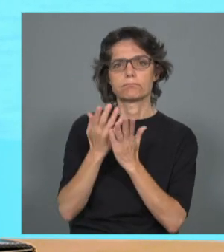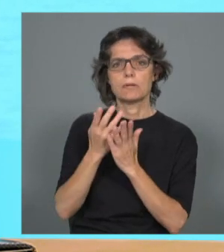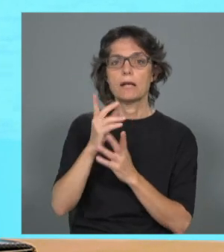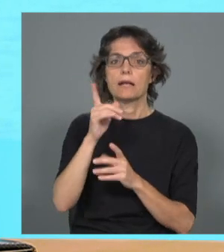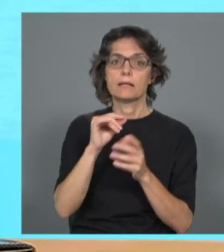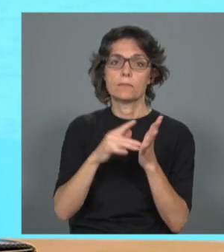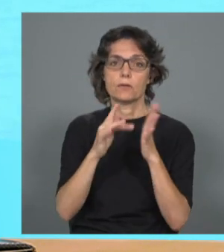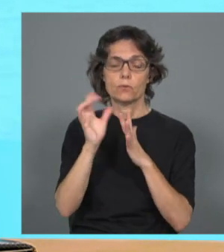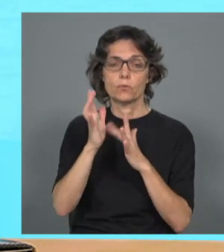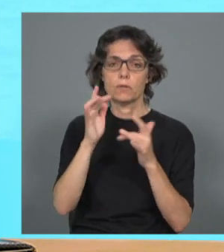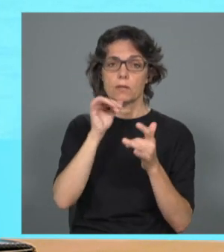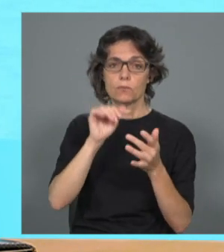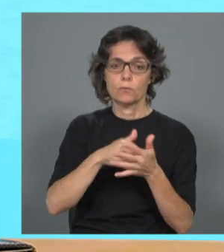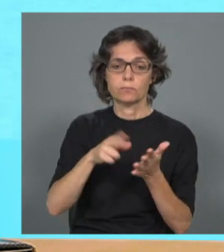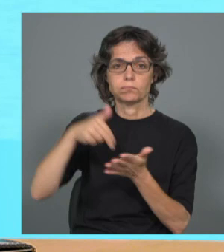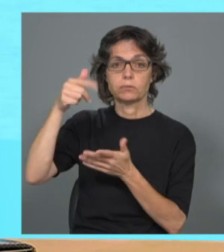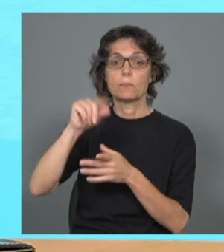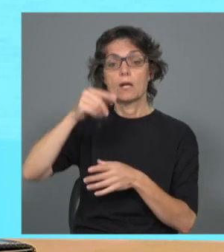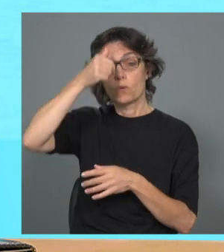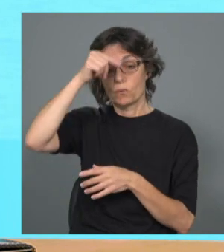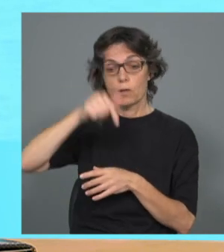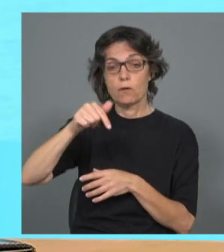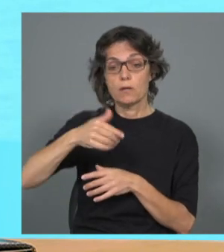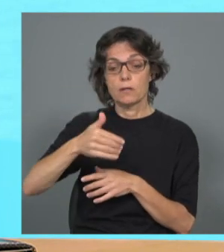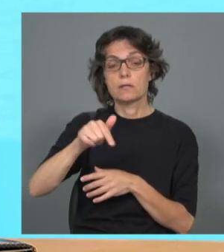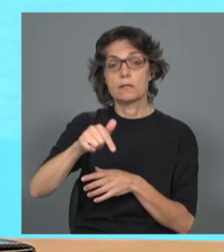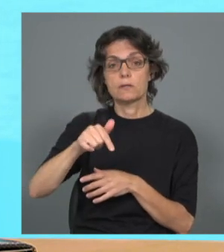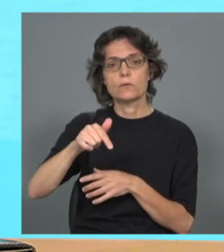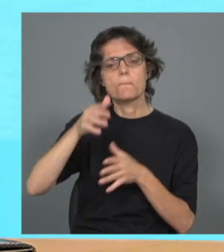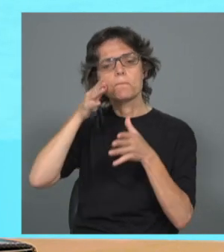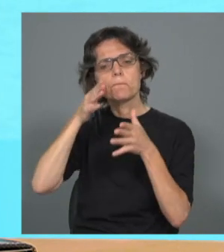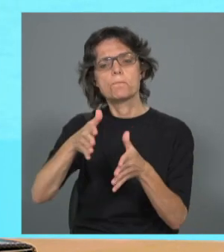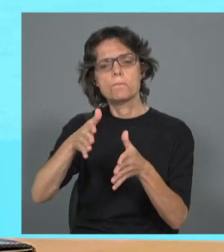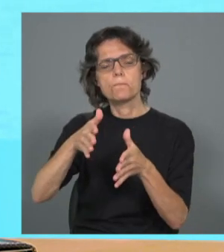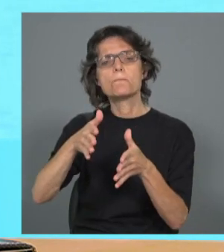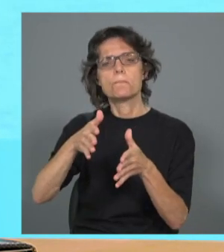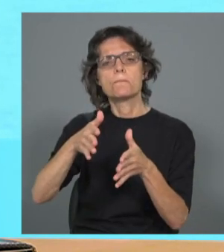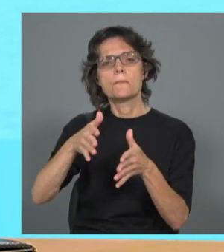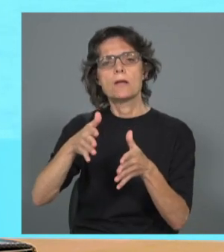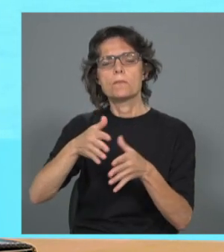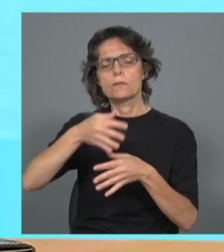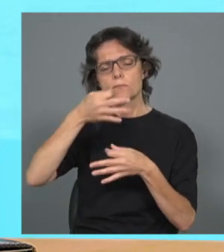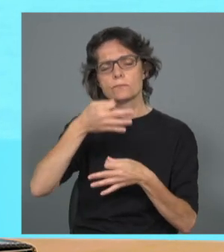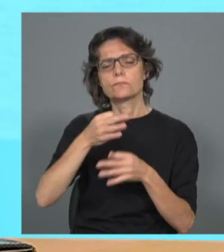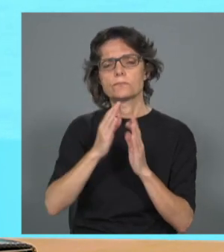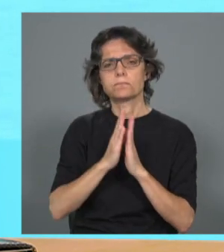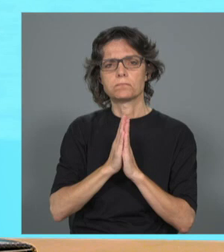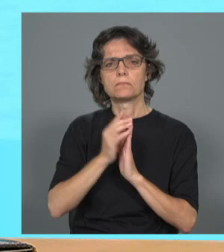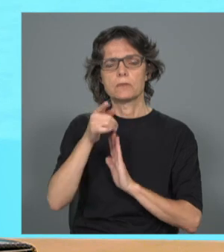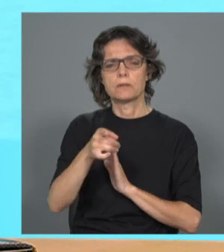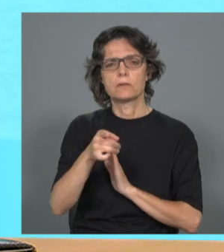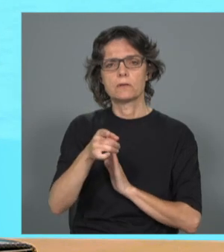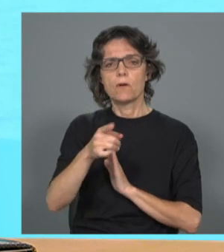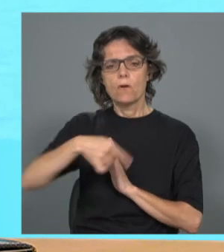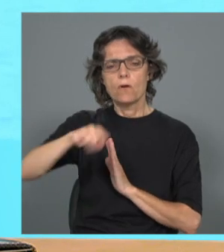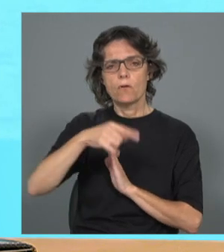neste domingo, de uma forma, podemos dizer, mais centrada, mais consciente e, por isso, mais solene. É a ação, é o celebrar